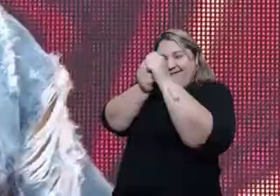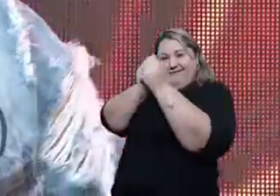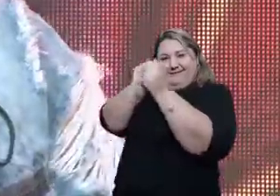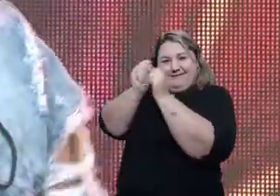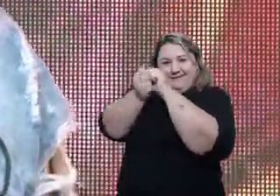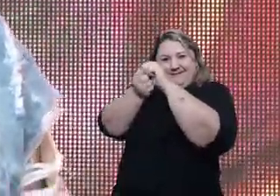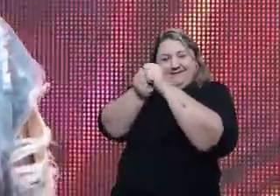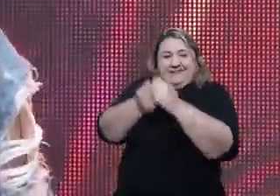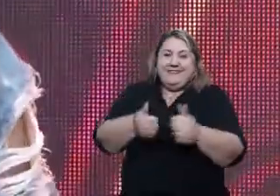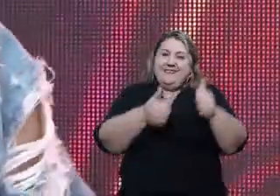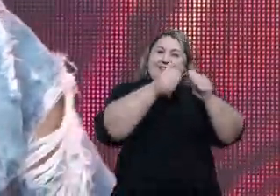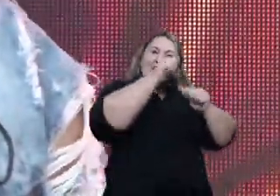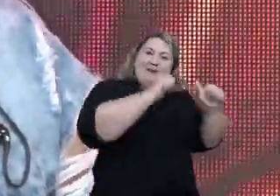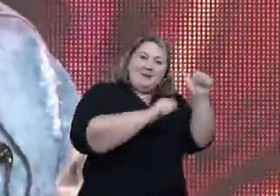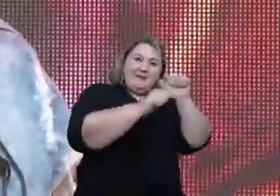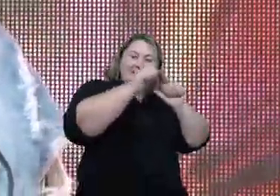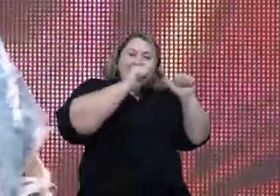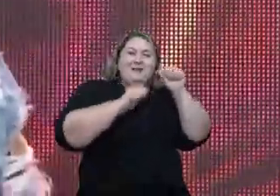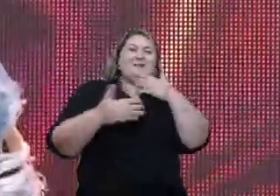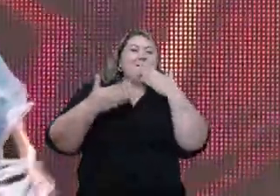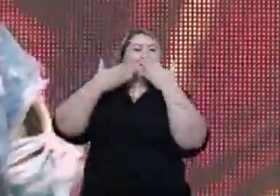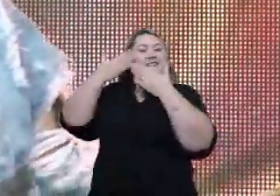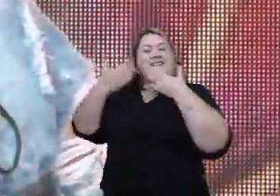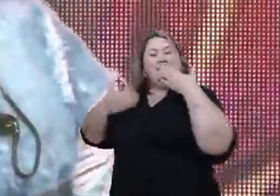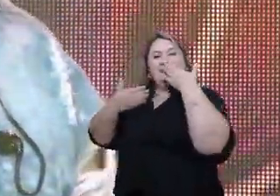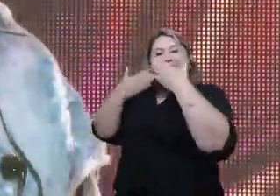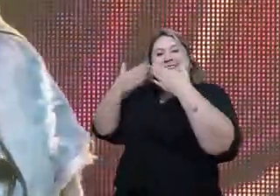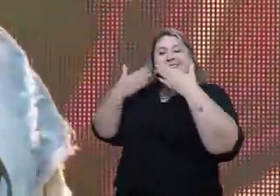de cereja. Eu bebo.